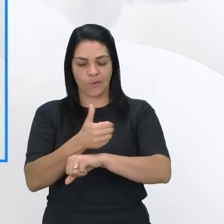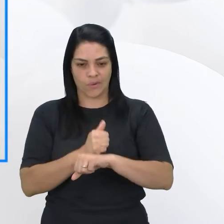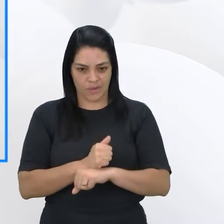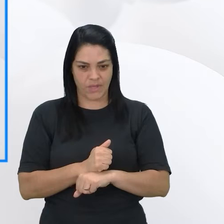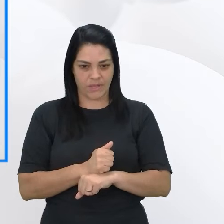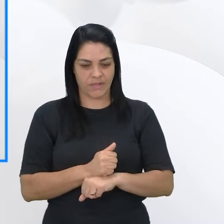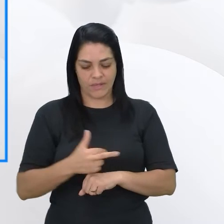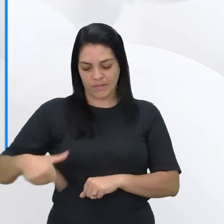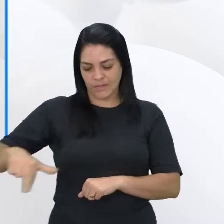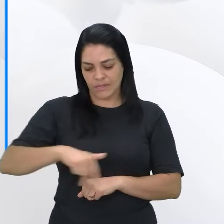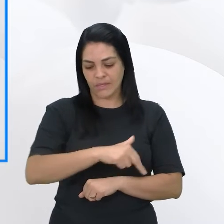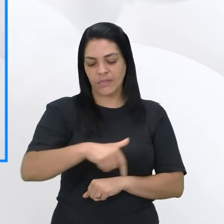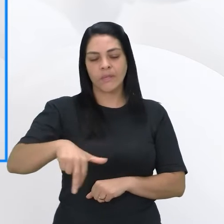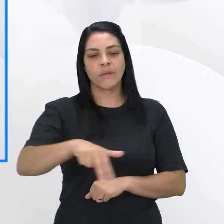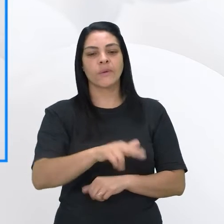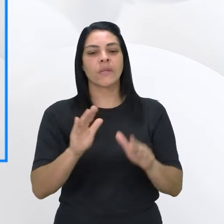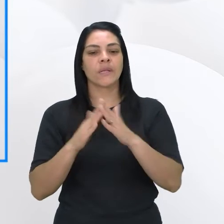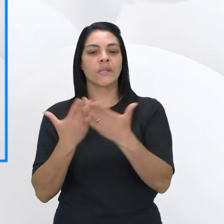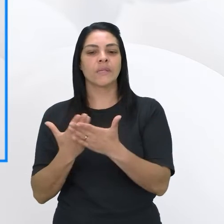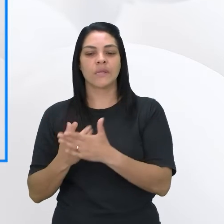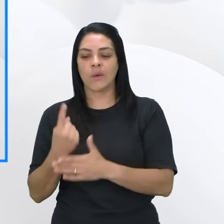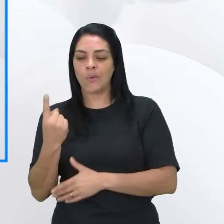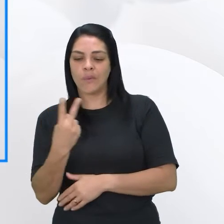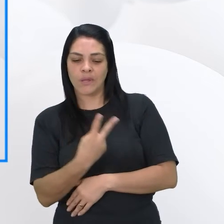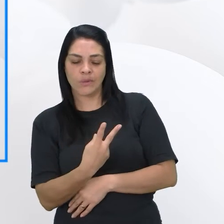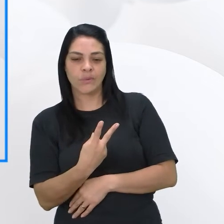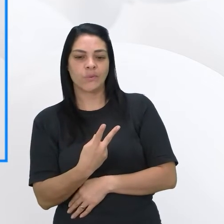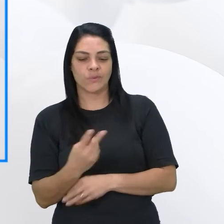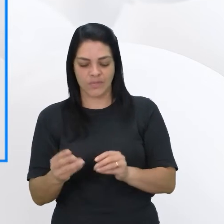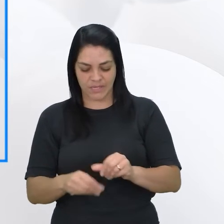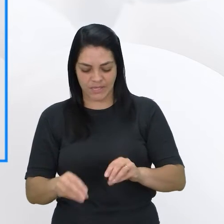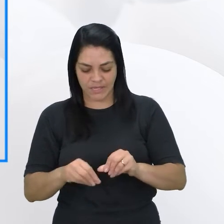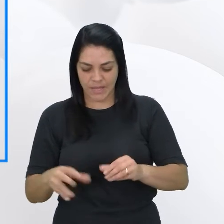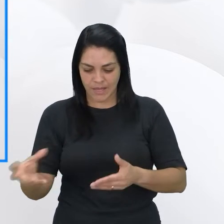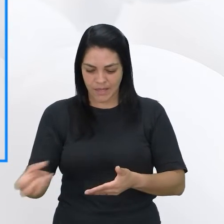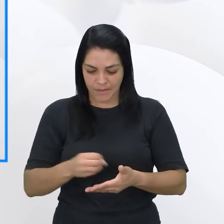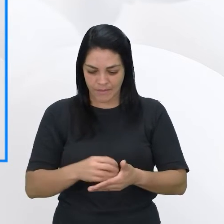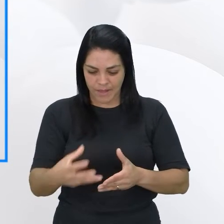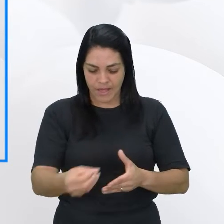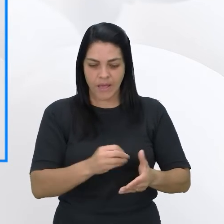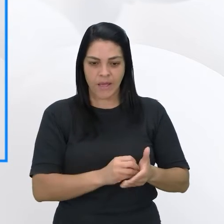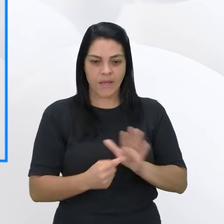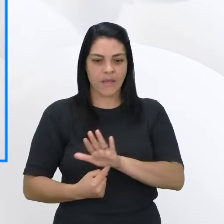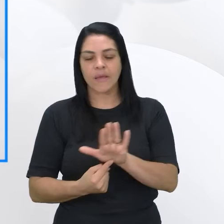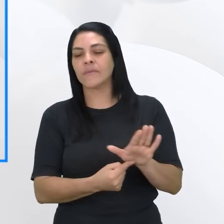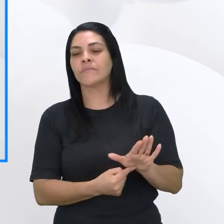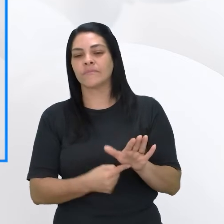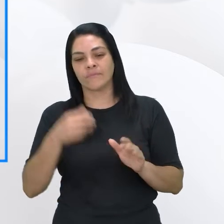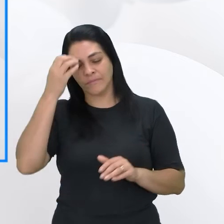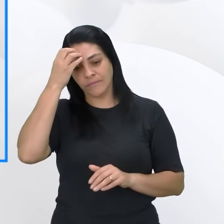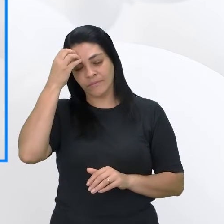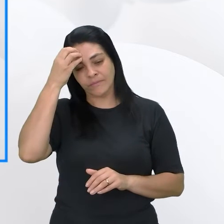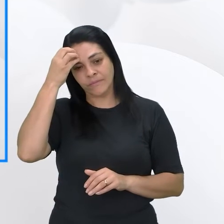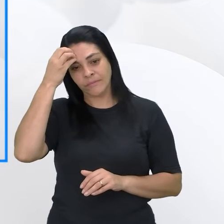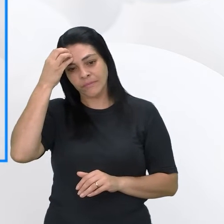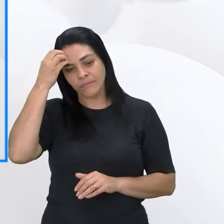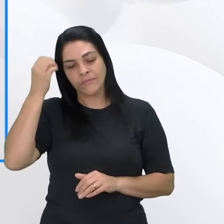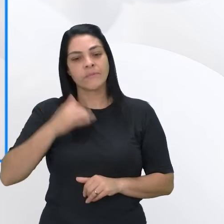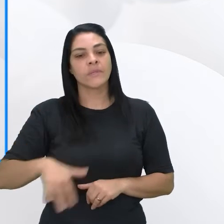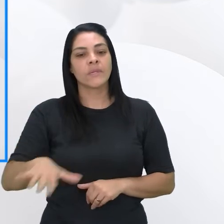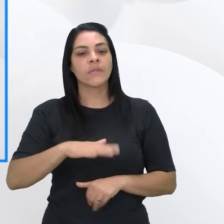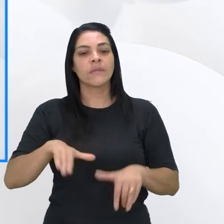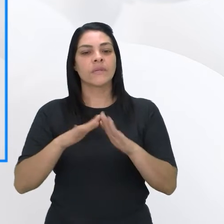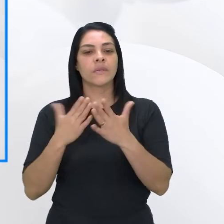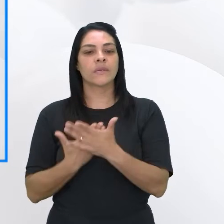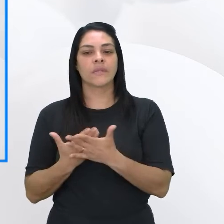pela escola para coletar 1 ou 2 amostras de terra que são identificados ali em alguns espaços da escola, às